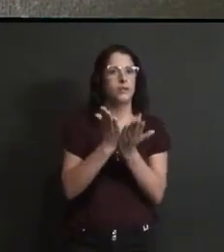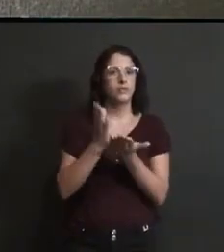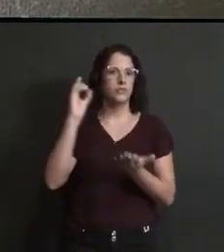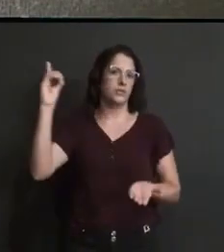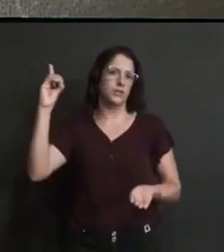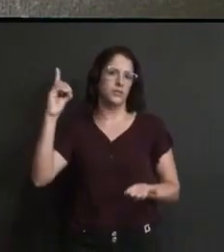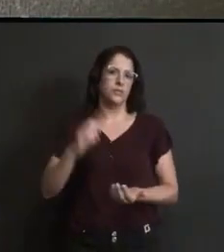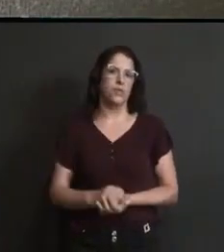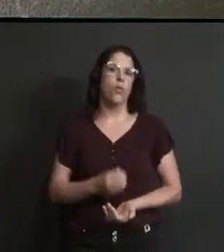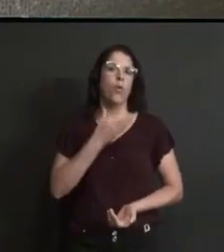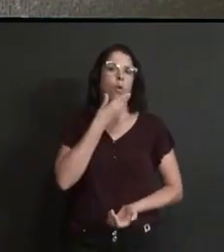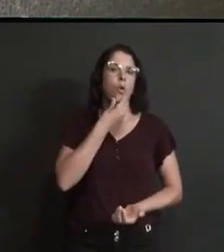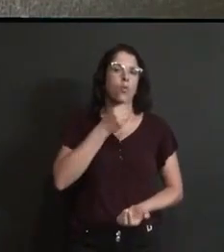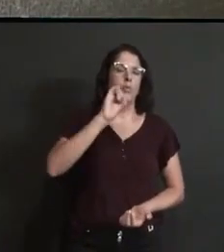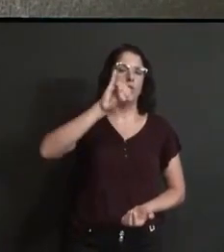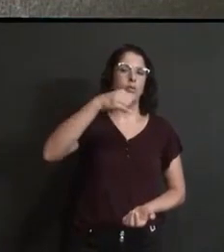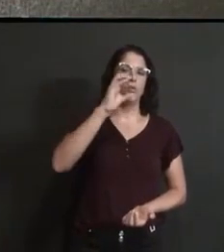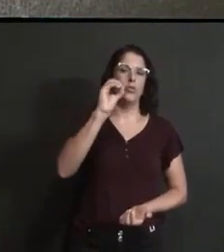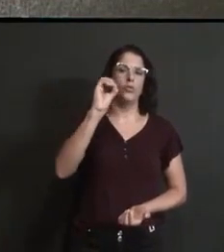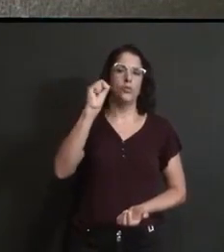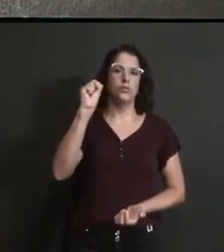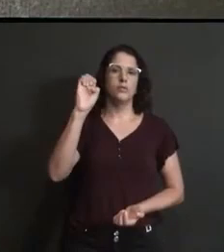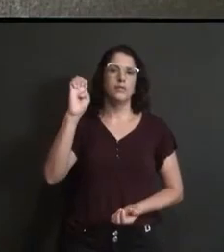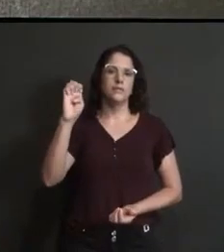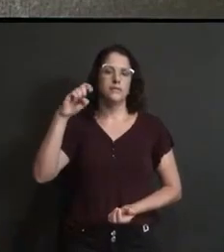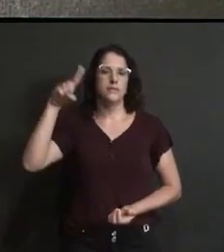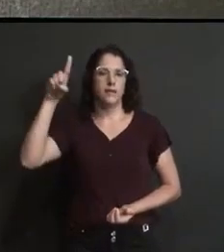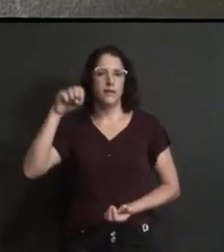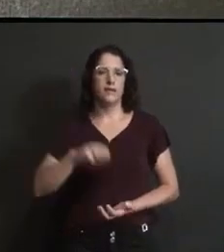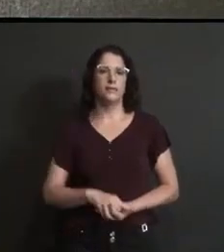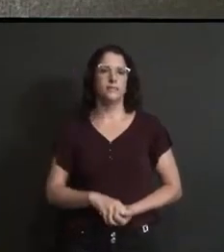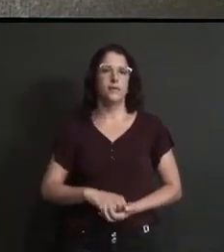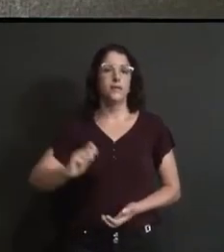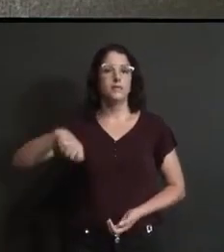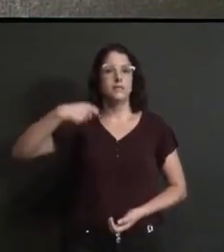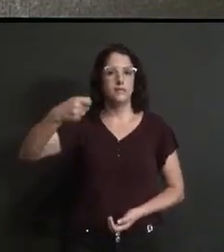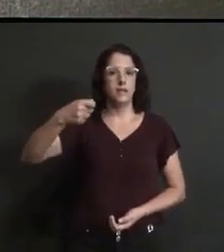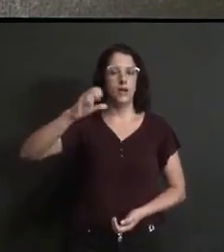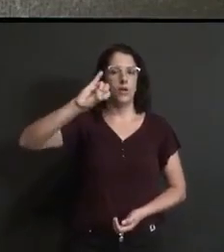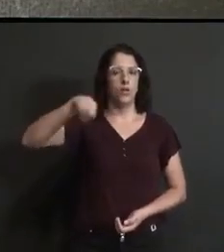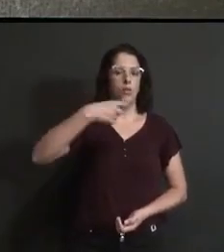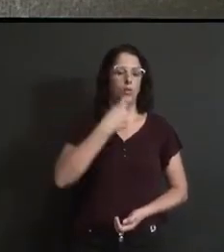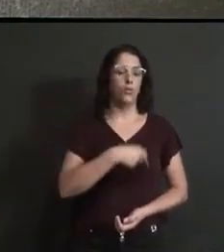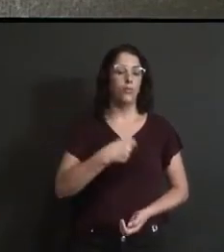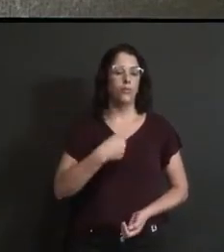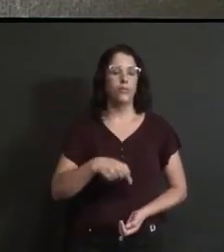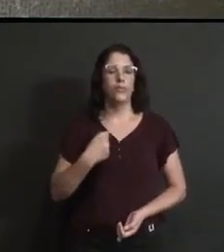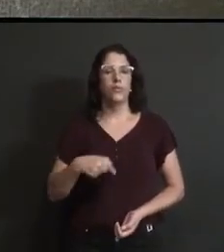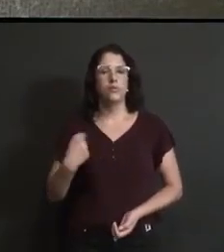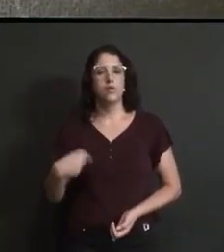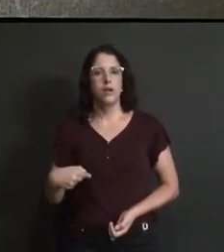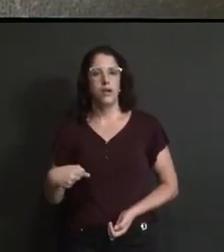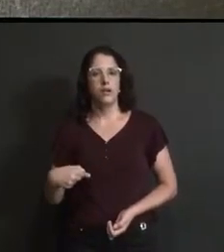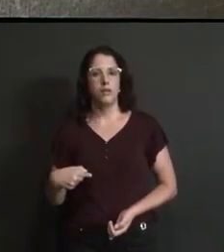que coisa tremenda a história de José. Tudo começa a partir de um